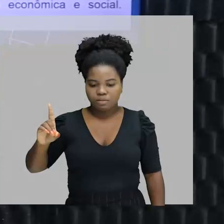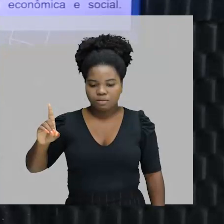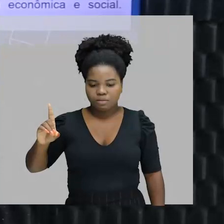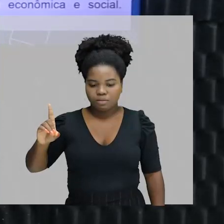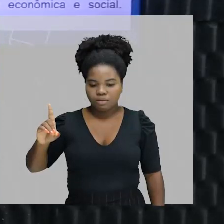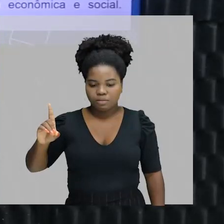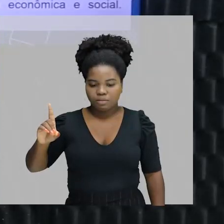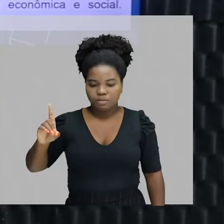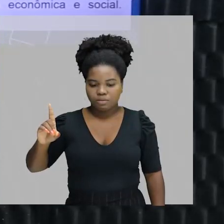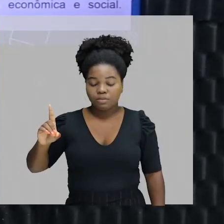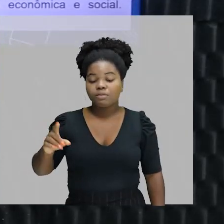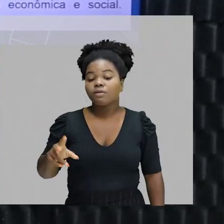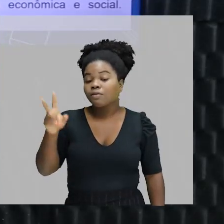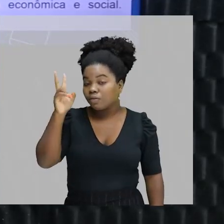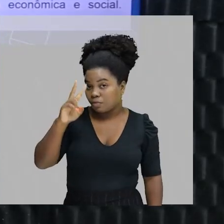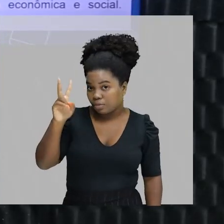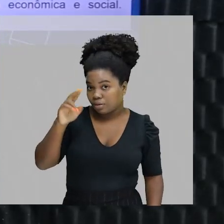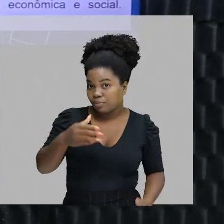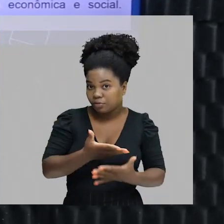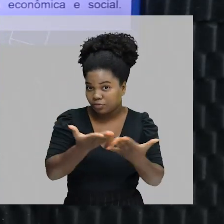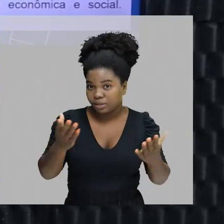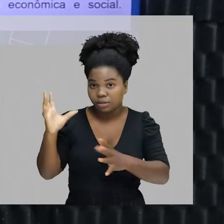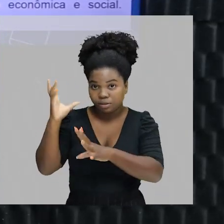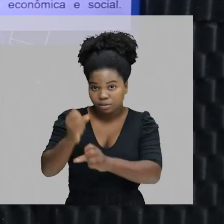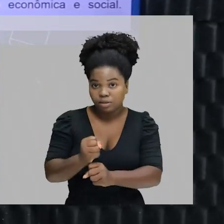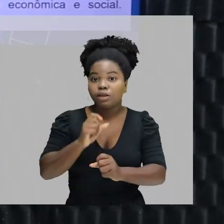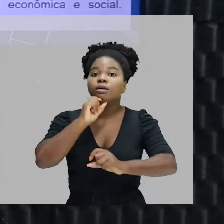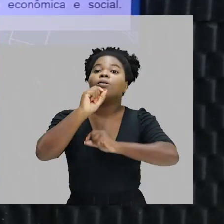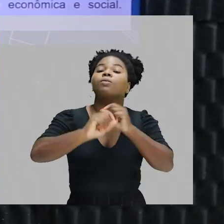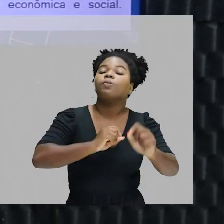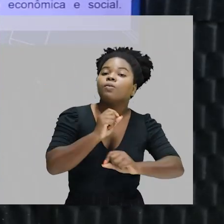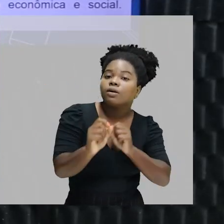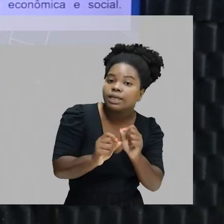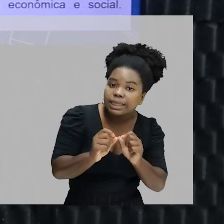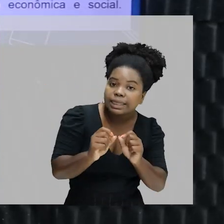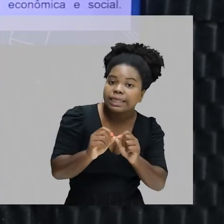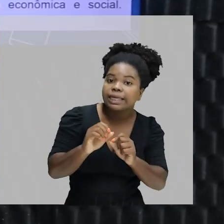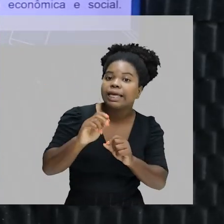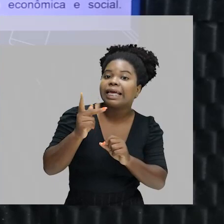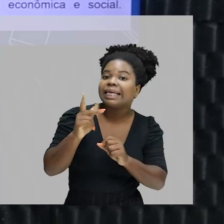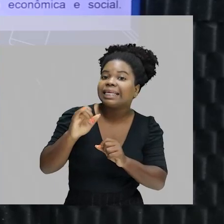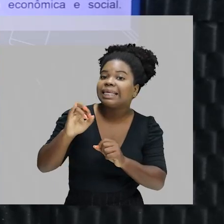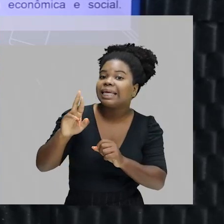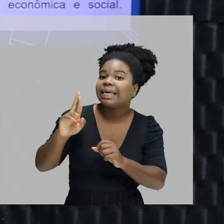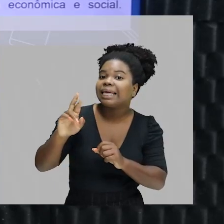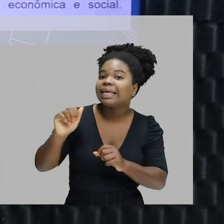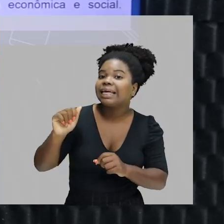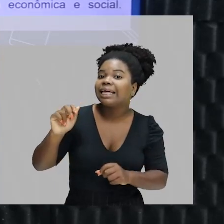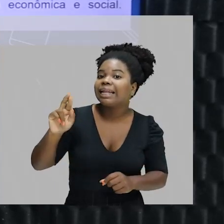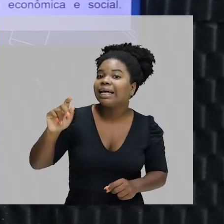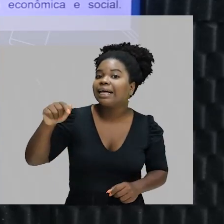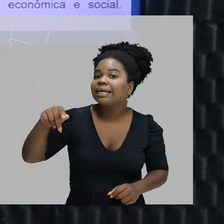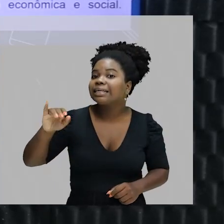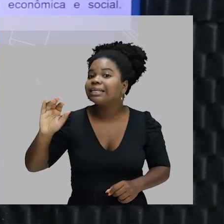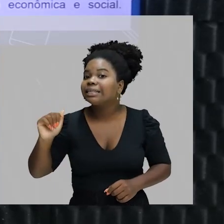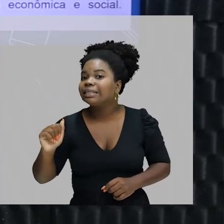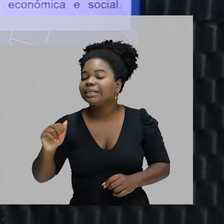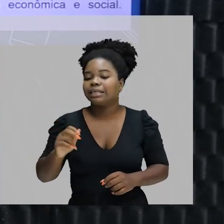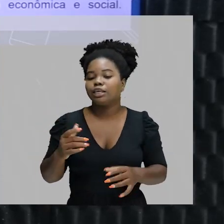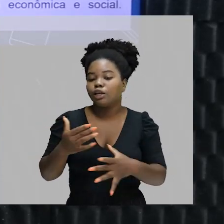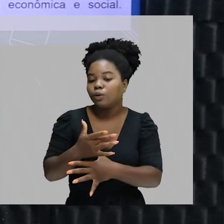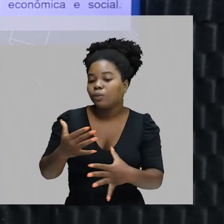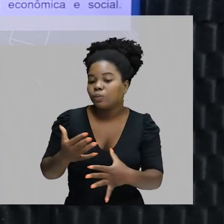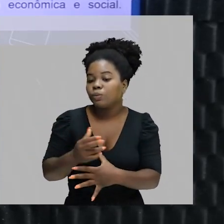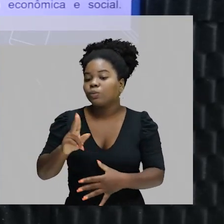econômica e social. Galera, vamos relembrar. Primeiramente, o que é essa chamada hierarquia urbana? Basicamente, a forma como